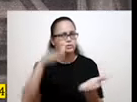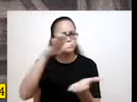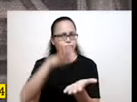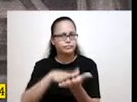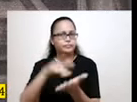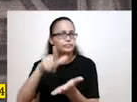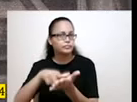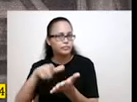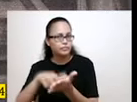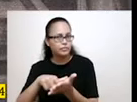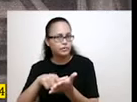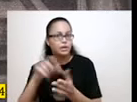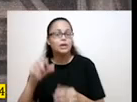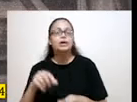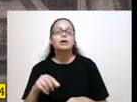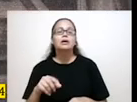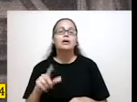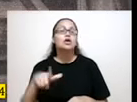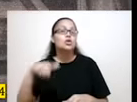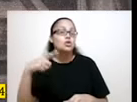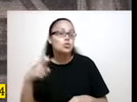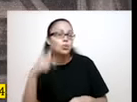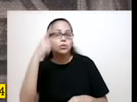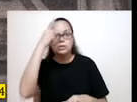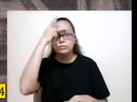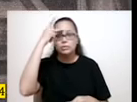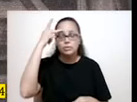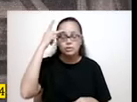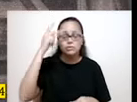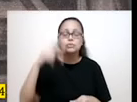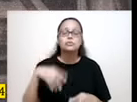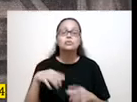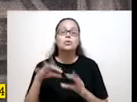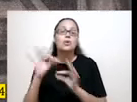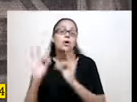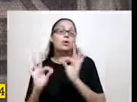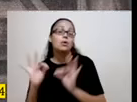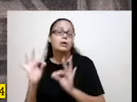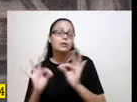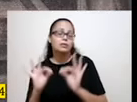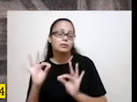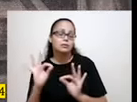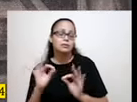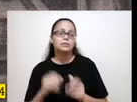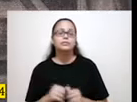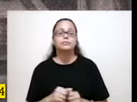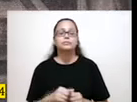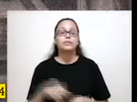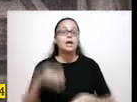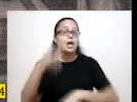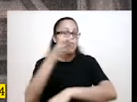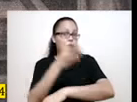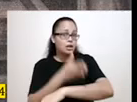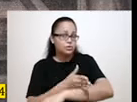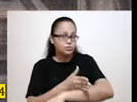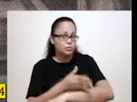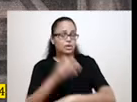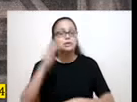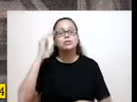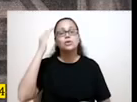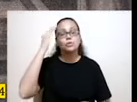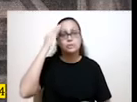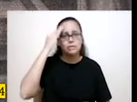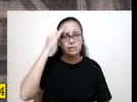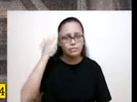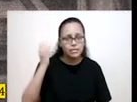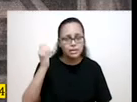e outro arrumando as folhas impressas. Na Idade Média, os saberes se concentravam nos